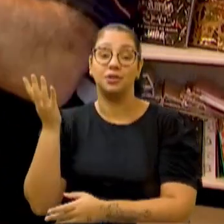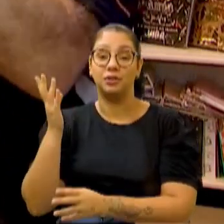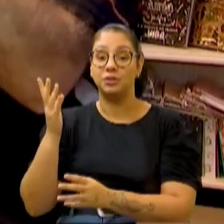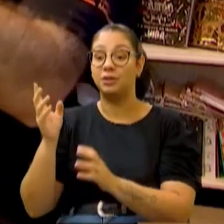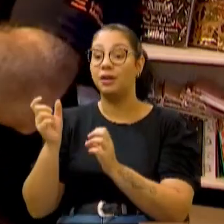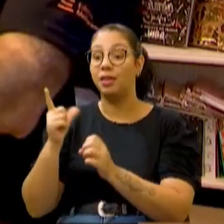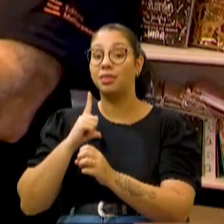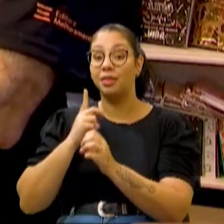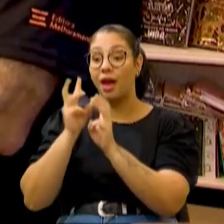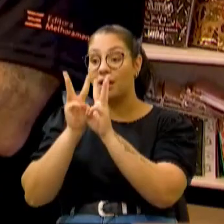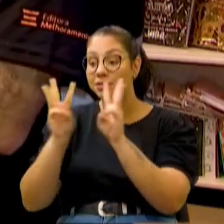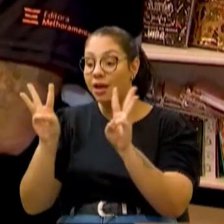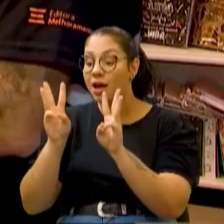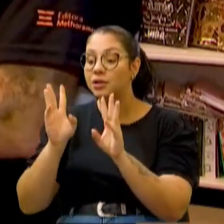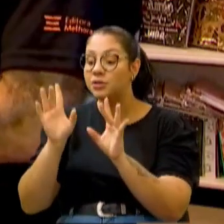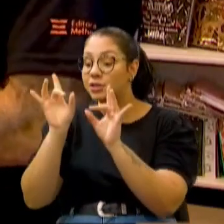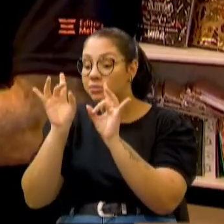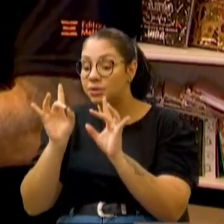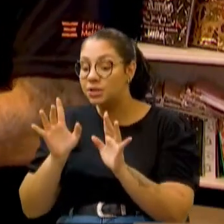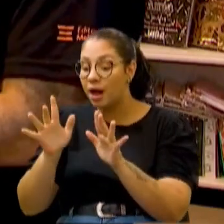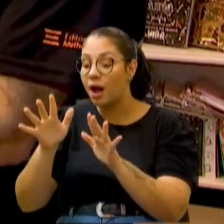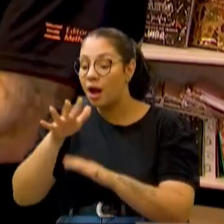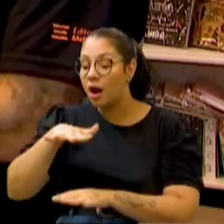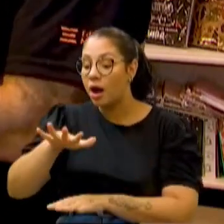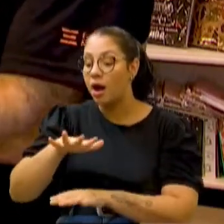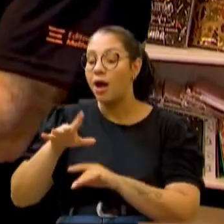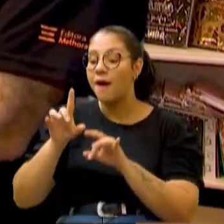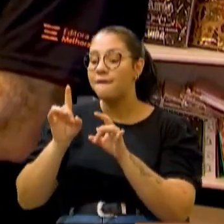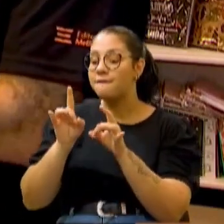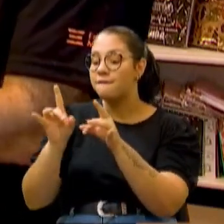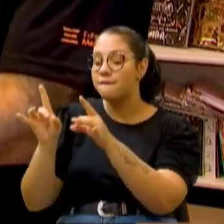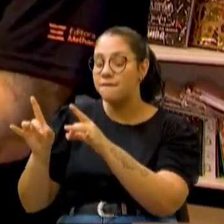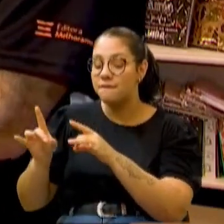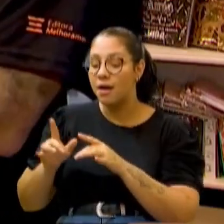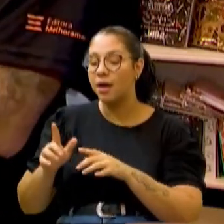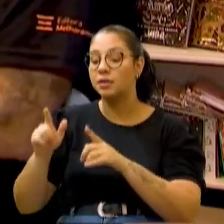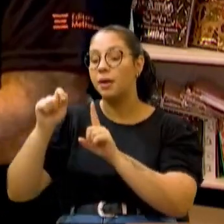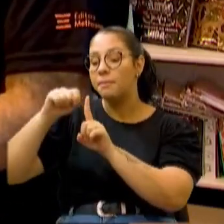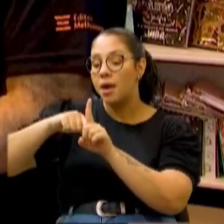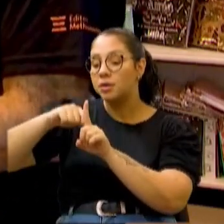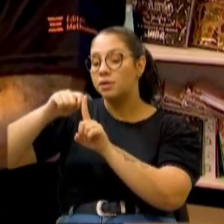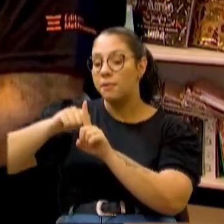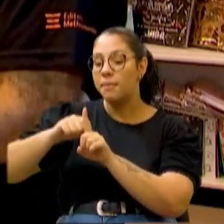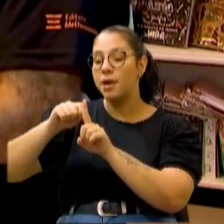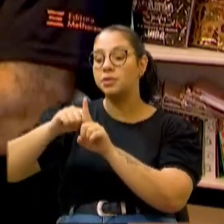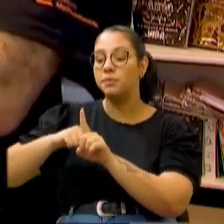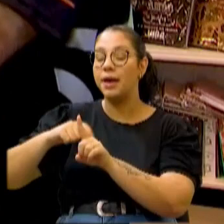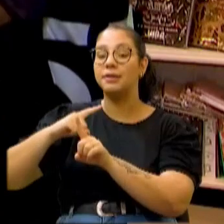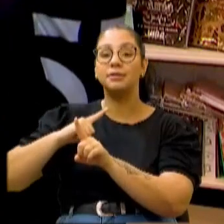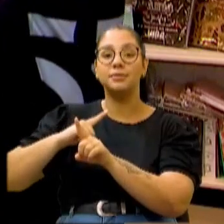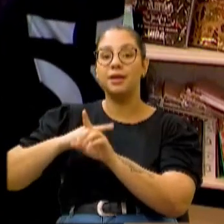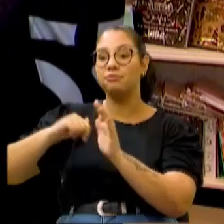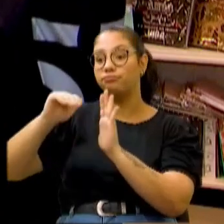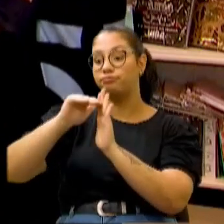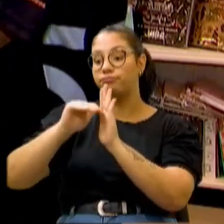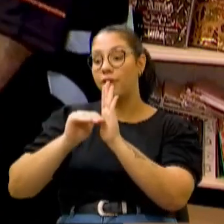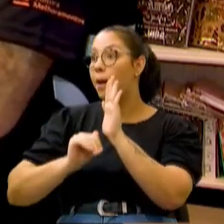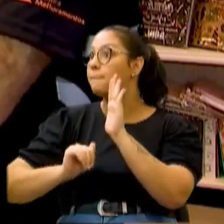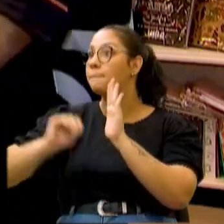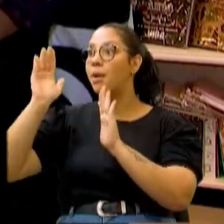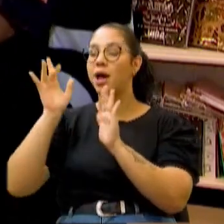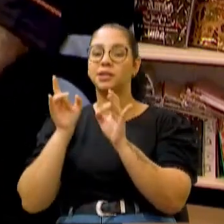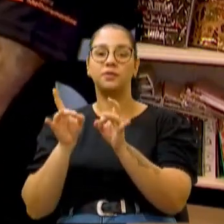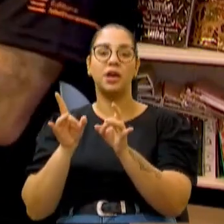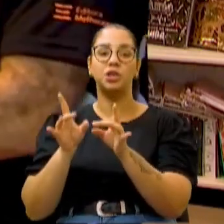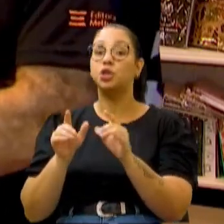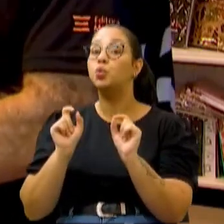consulta. Existem sites especializados no que o mercado editorial está lançando a cada mês, né, com lista dos mais vendidos.